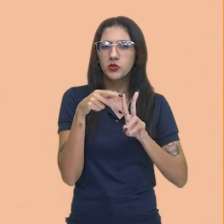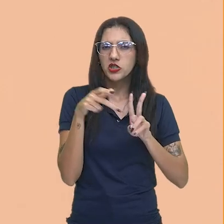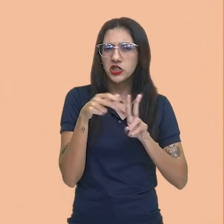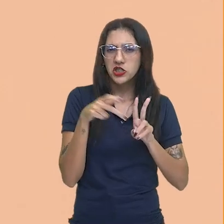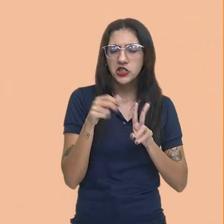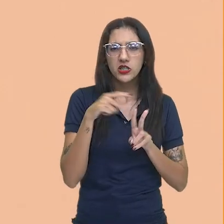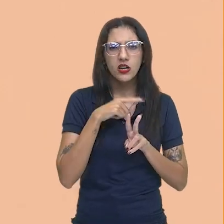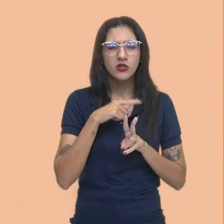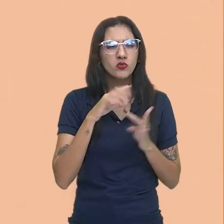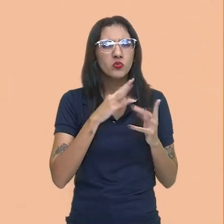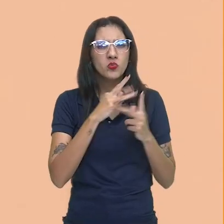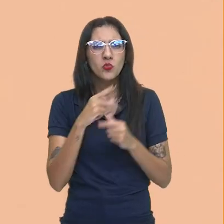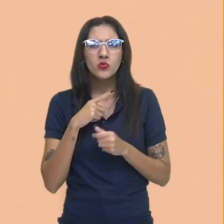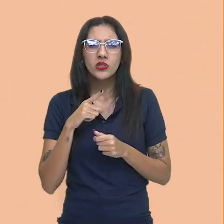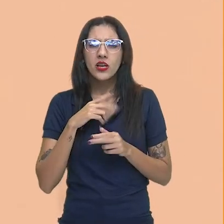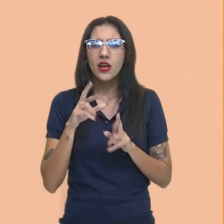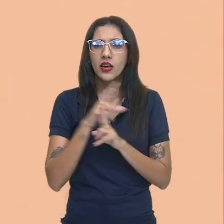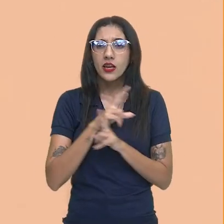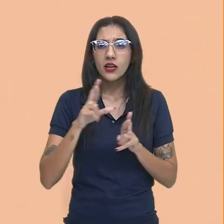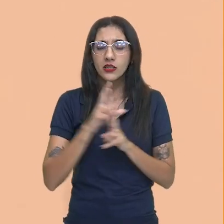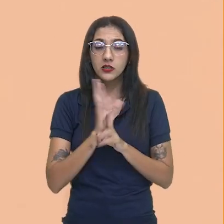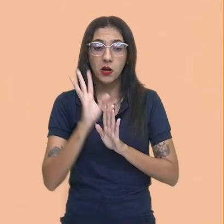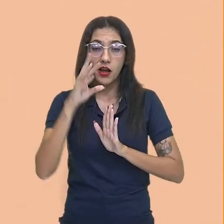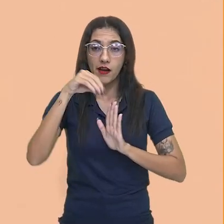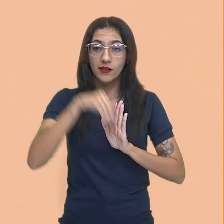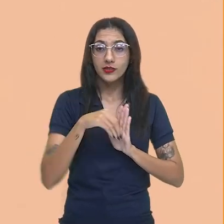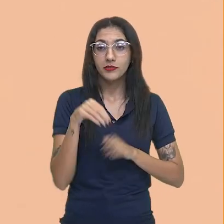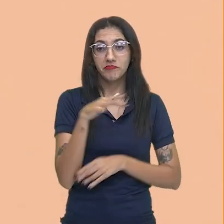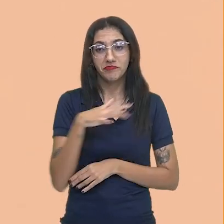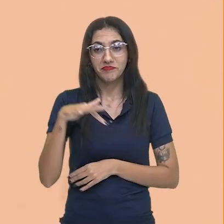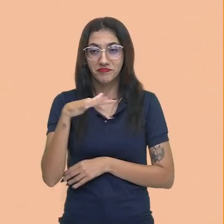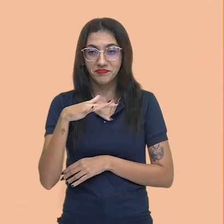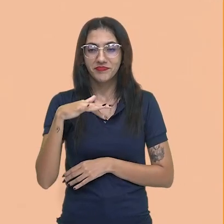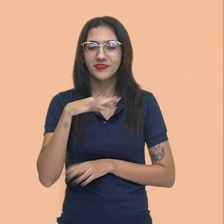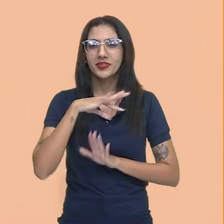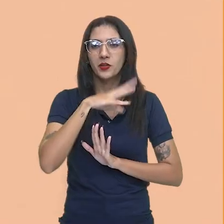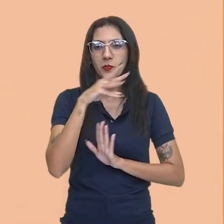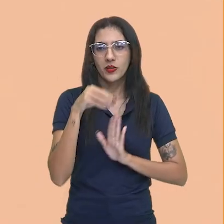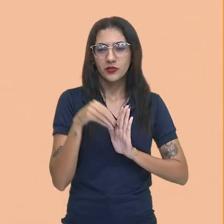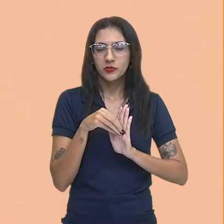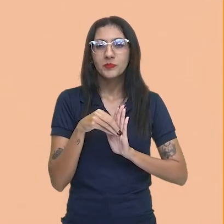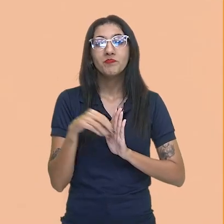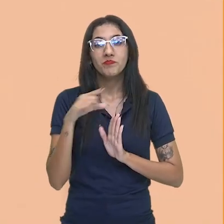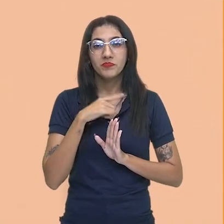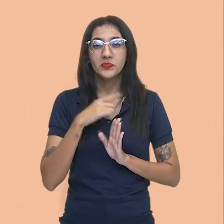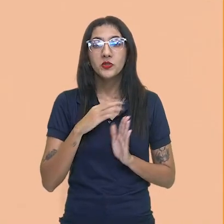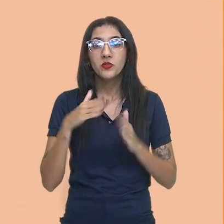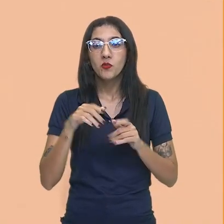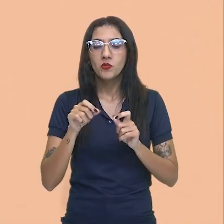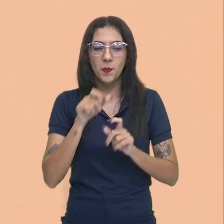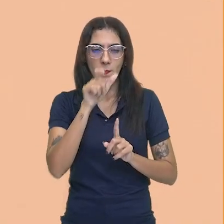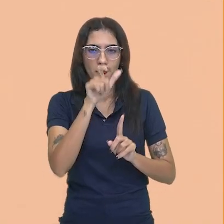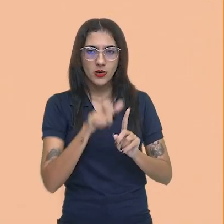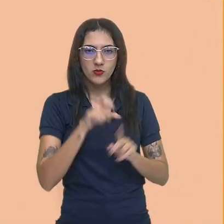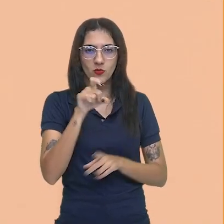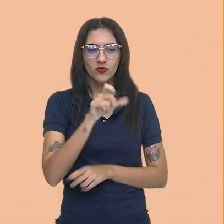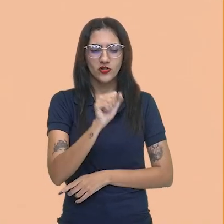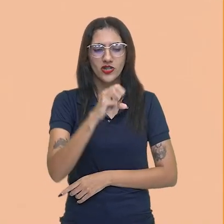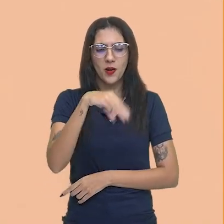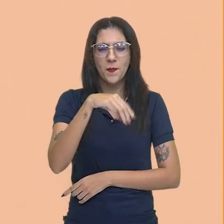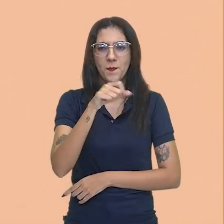que é tudo vivenciado aqui dentro da nossa Amazônia. E tem como figura central o xamã,